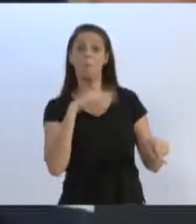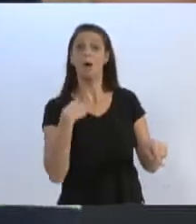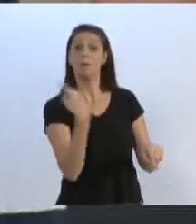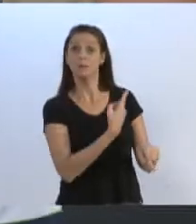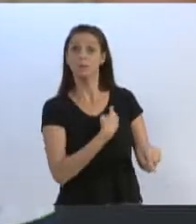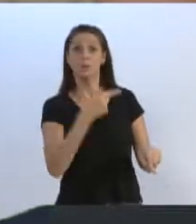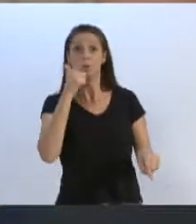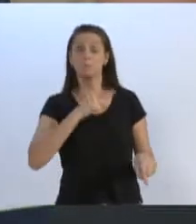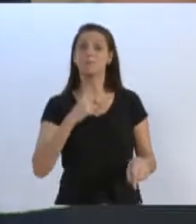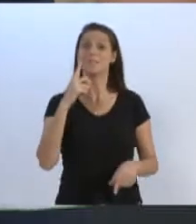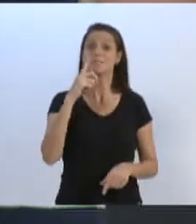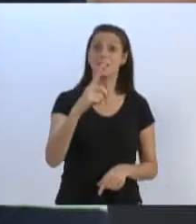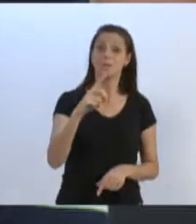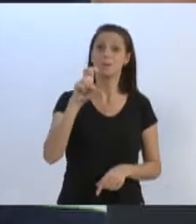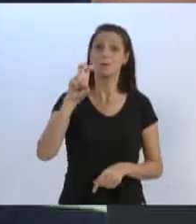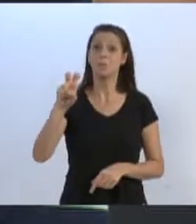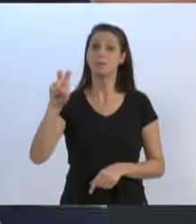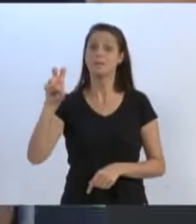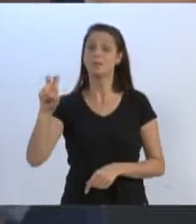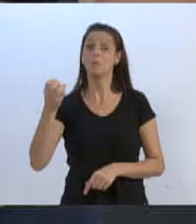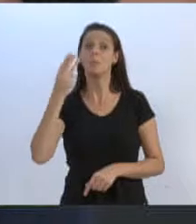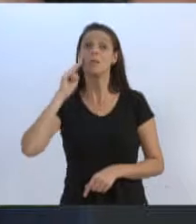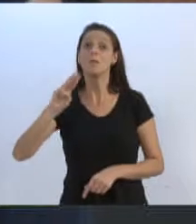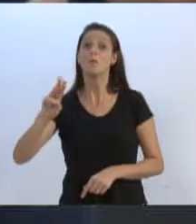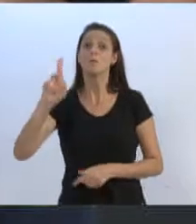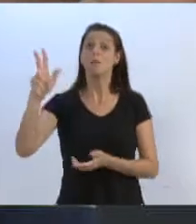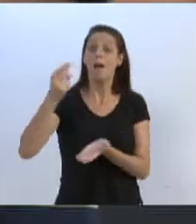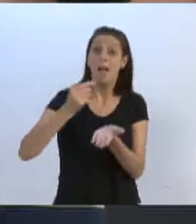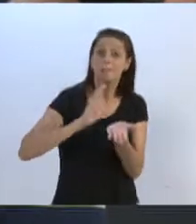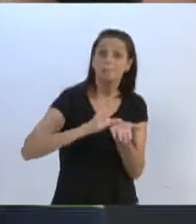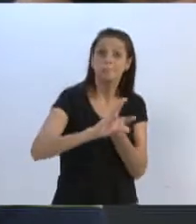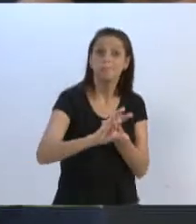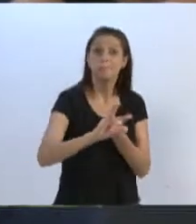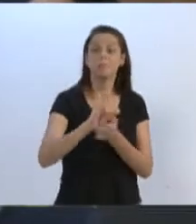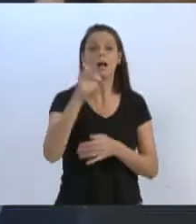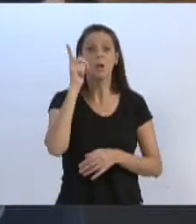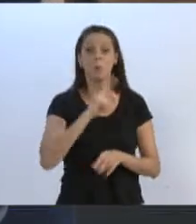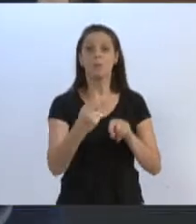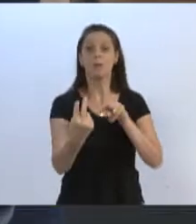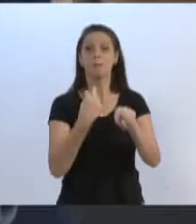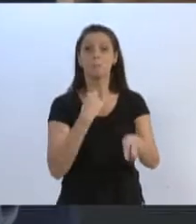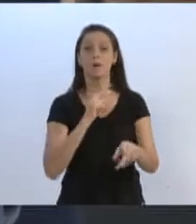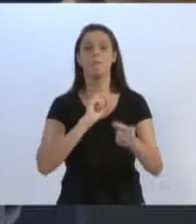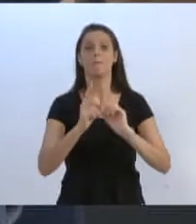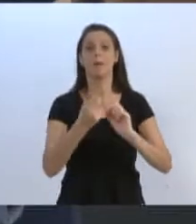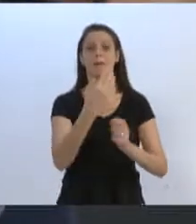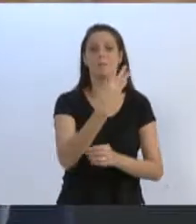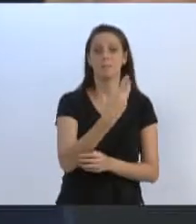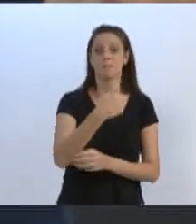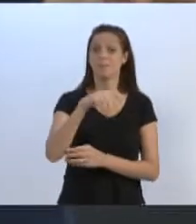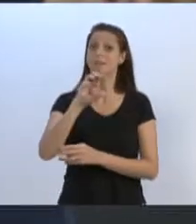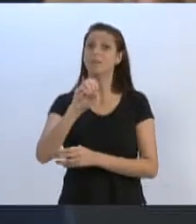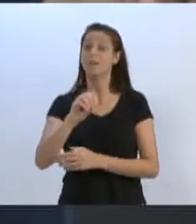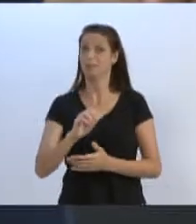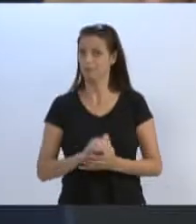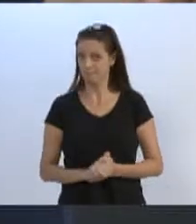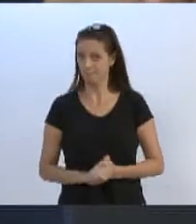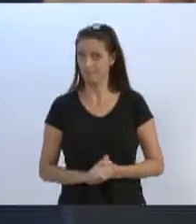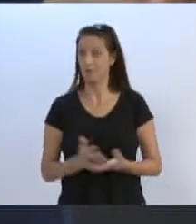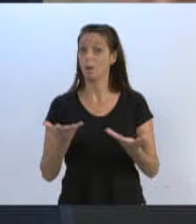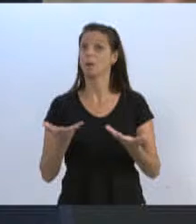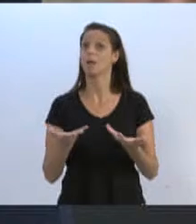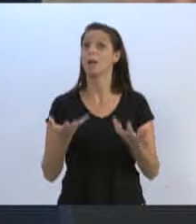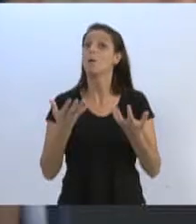trouxemos R$ 155 milhões para manter a duplicação da 470. Eu quero ver